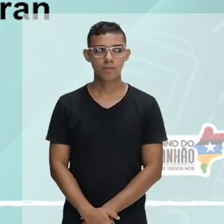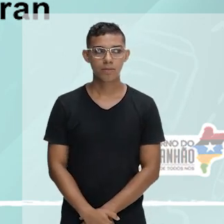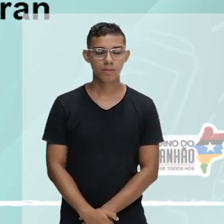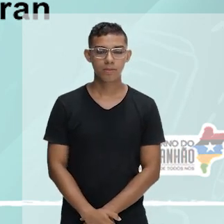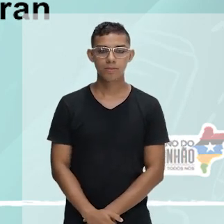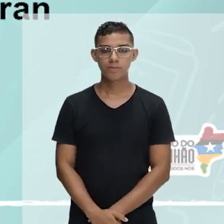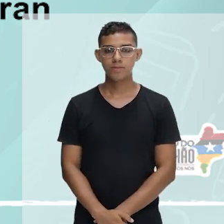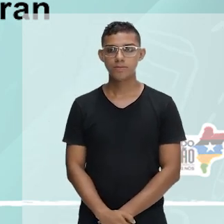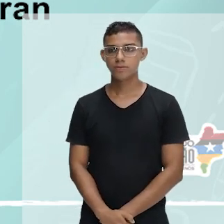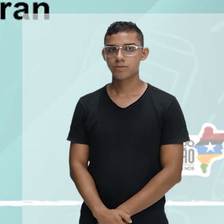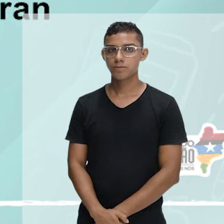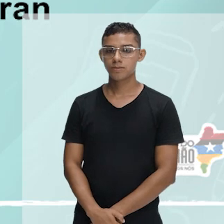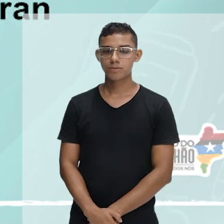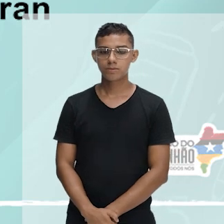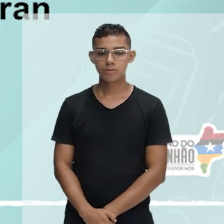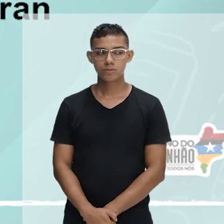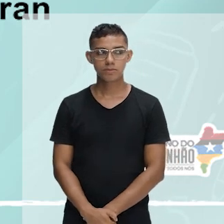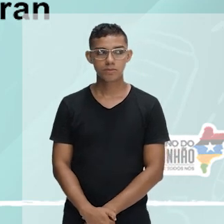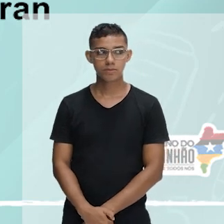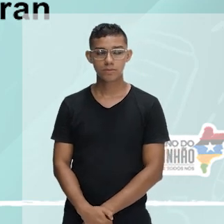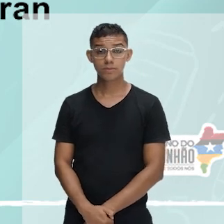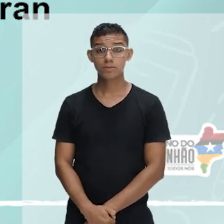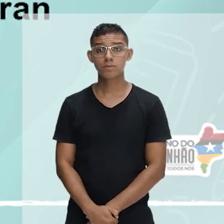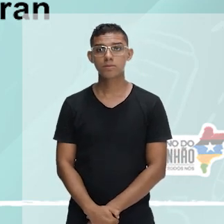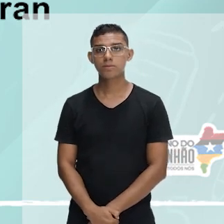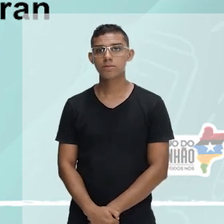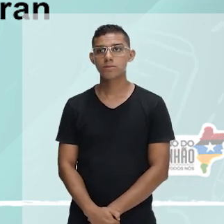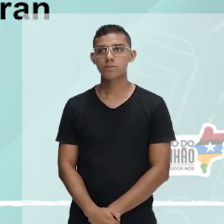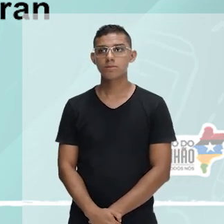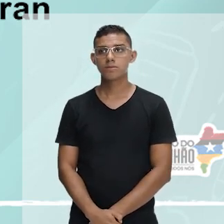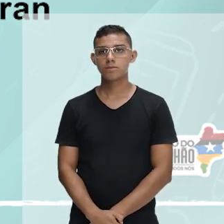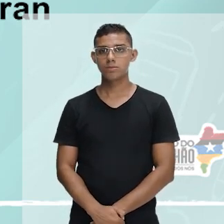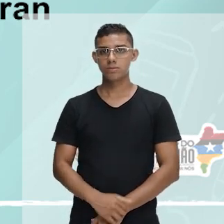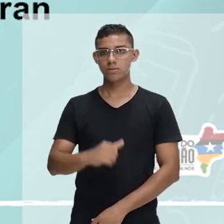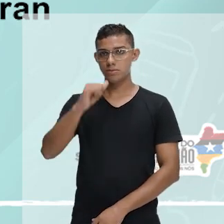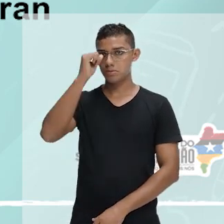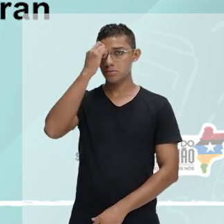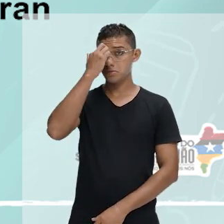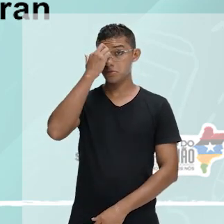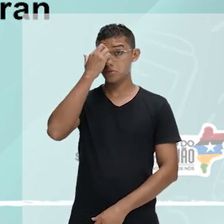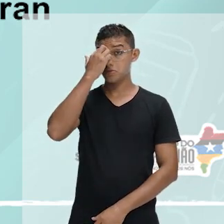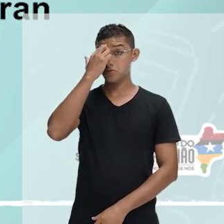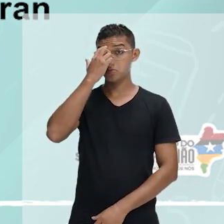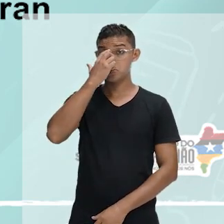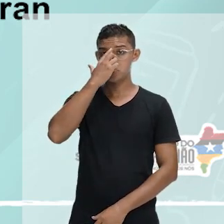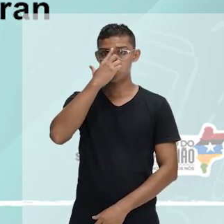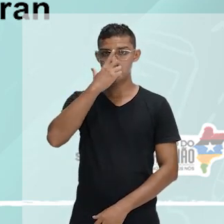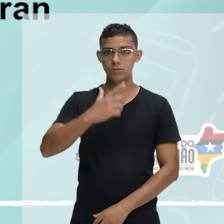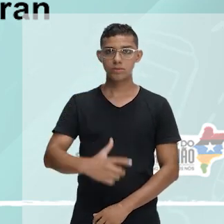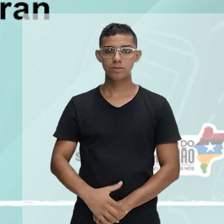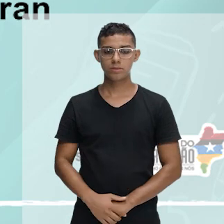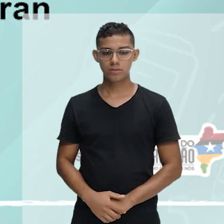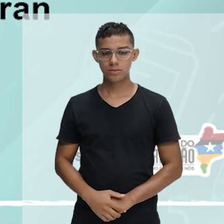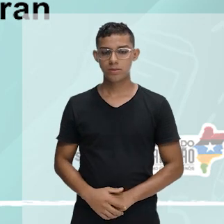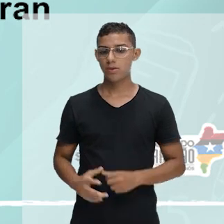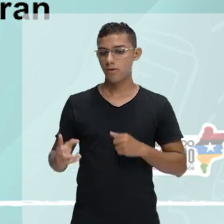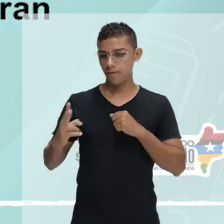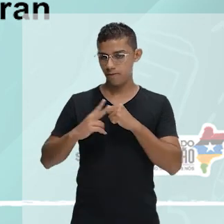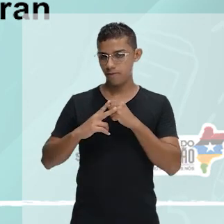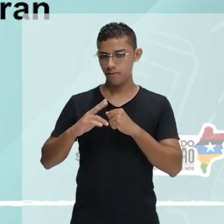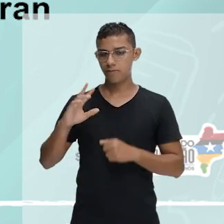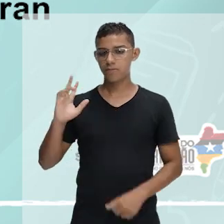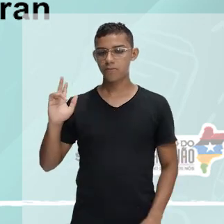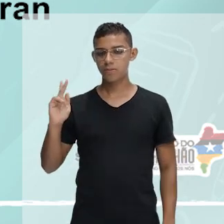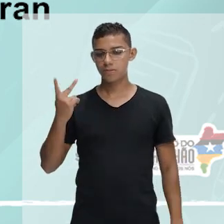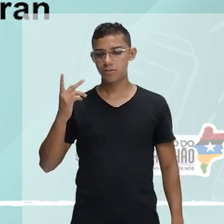él pusiera, nosotros pusiéramos, vosotros pusierais, ellos pusieran. O verbo haber,